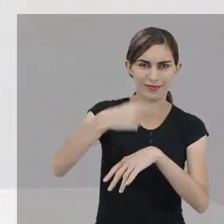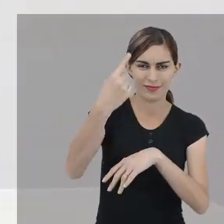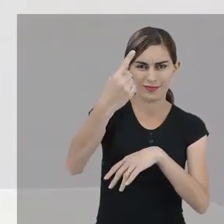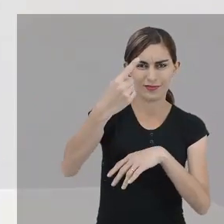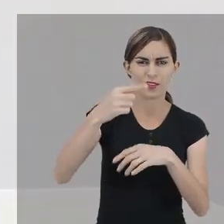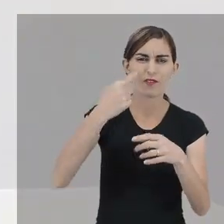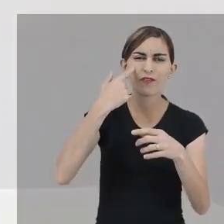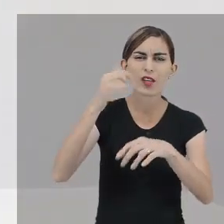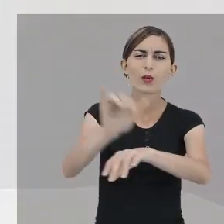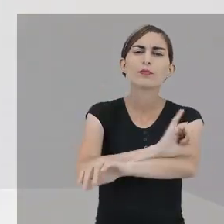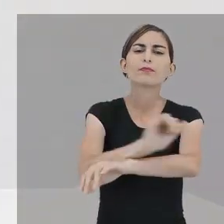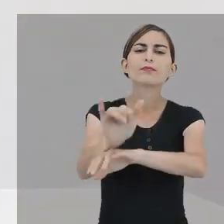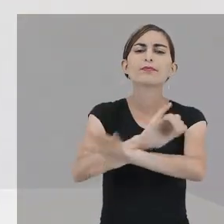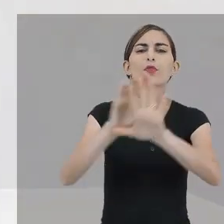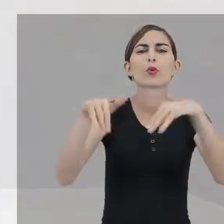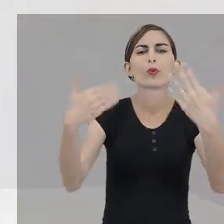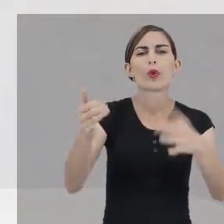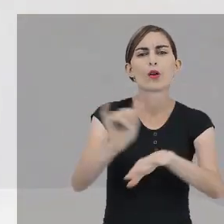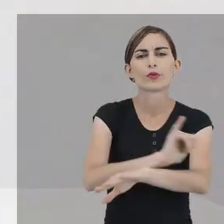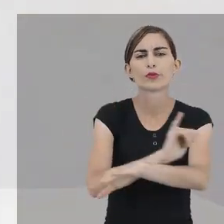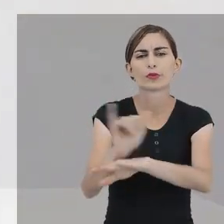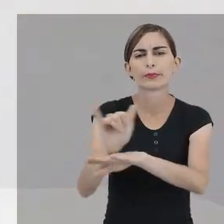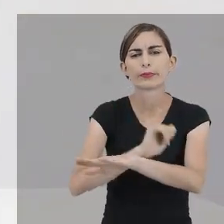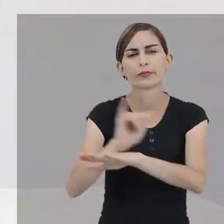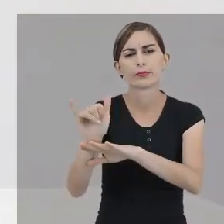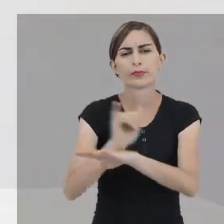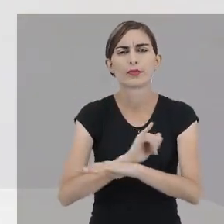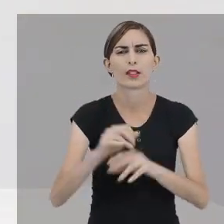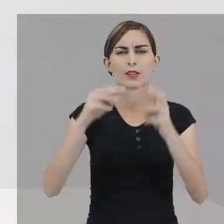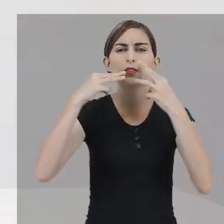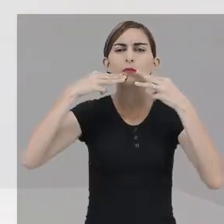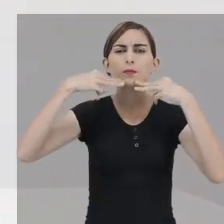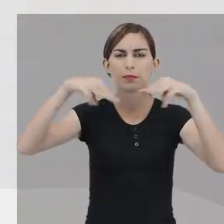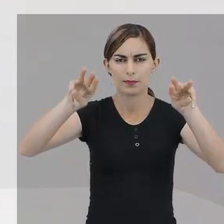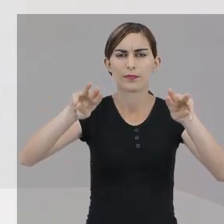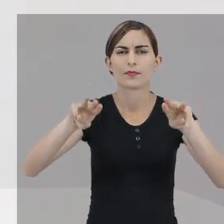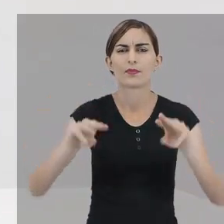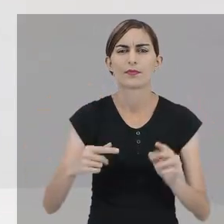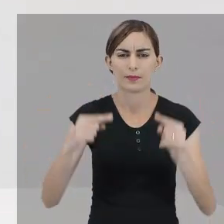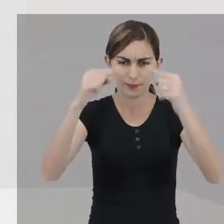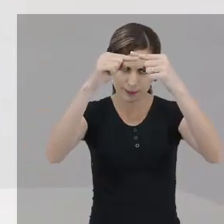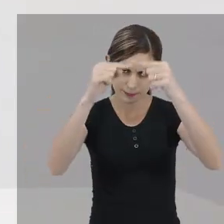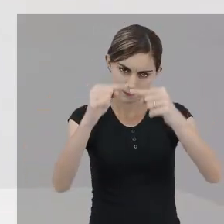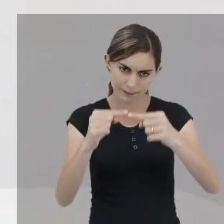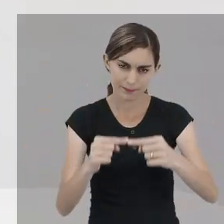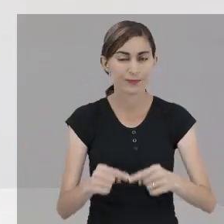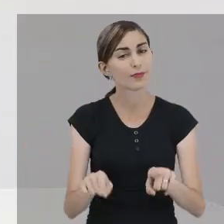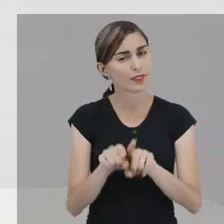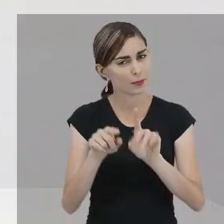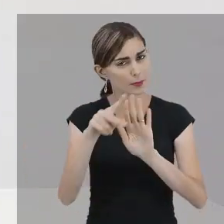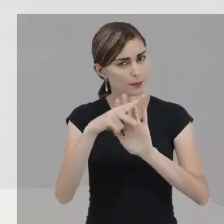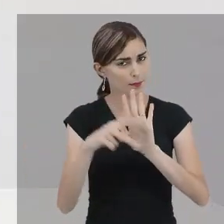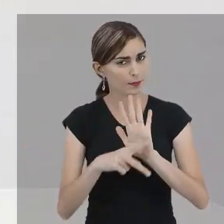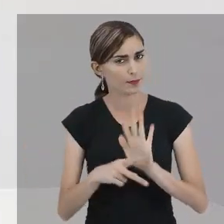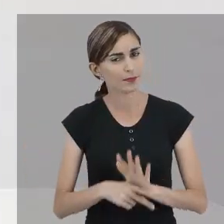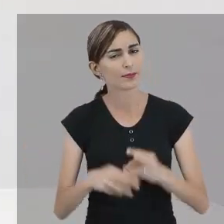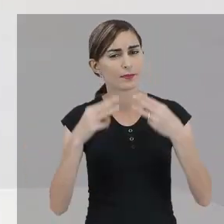E ver qual a estratégia de marketing que seria aplicada. Lembram que isso está lá no plano de marketing